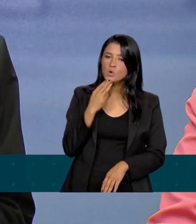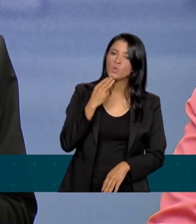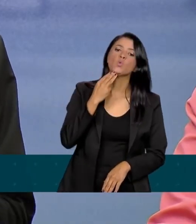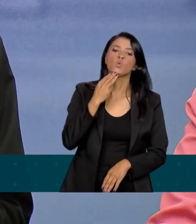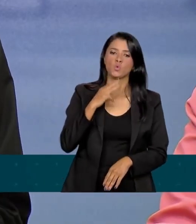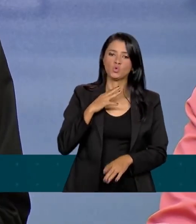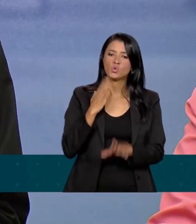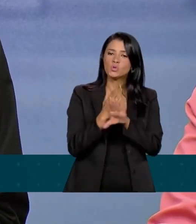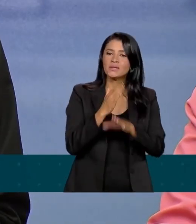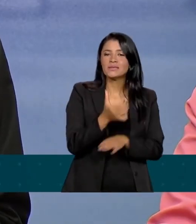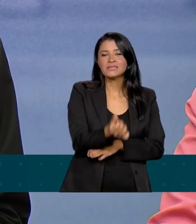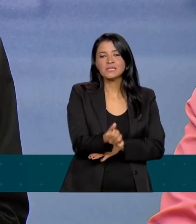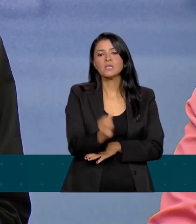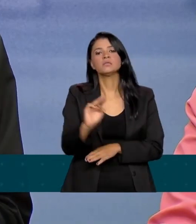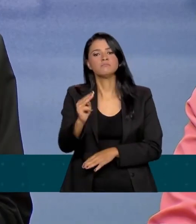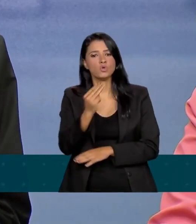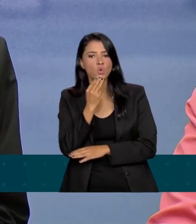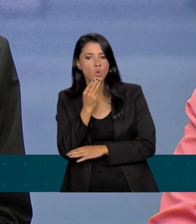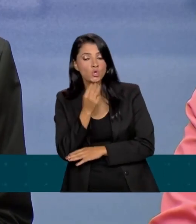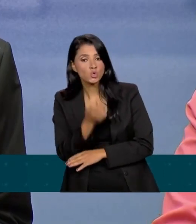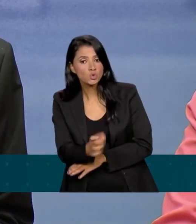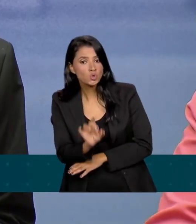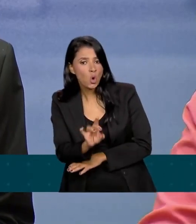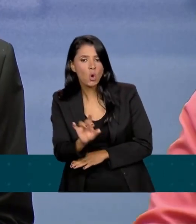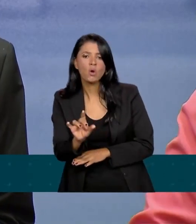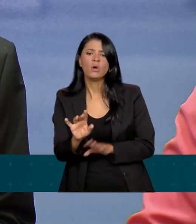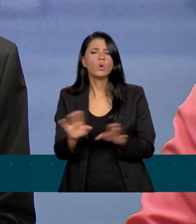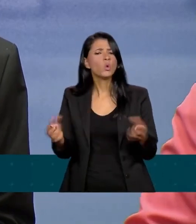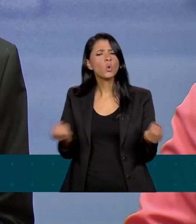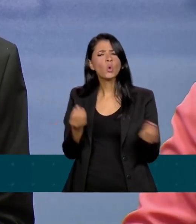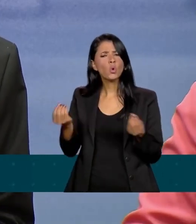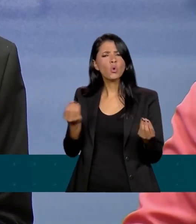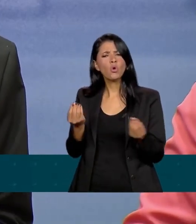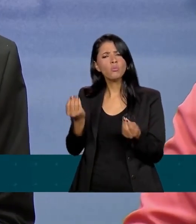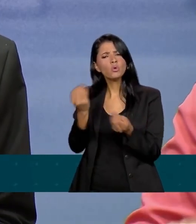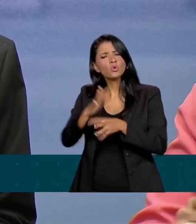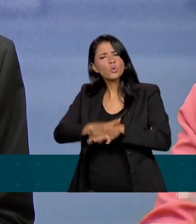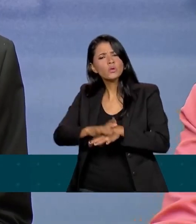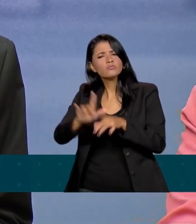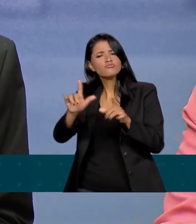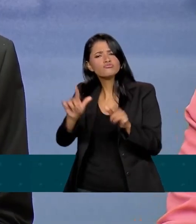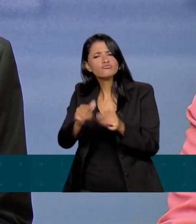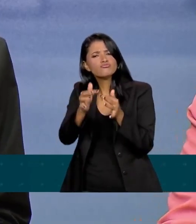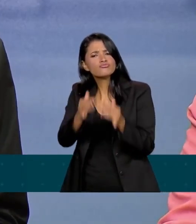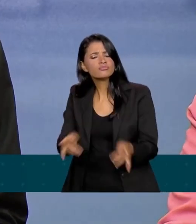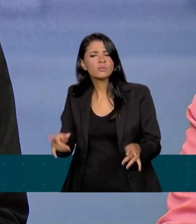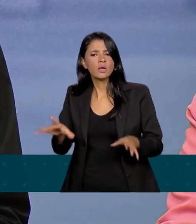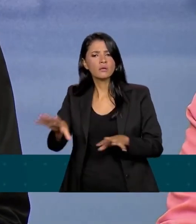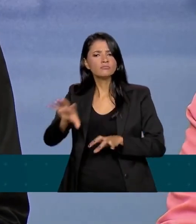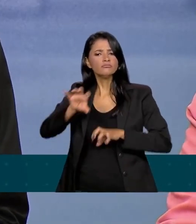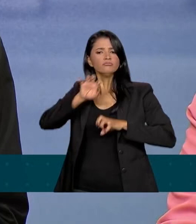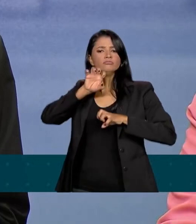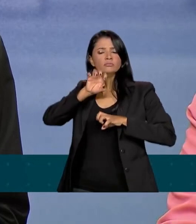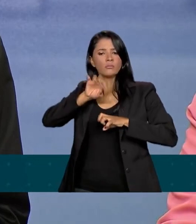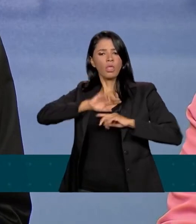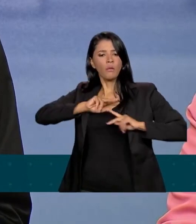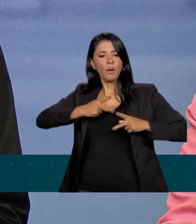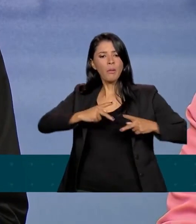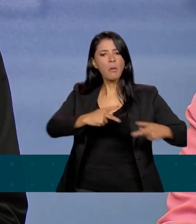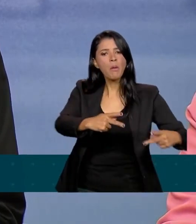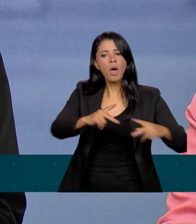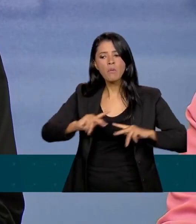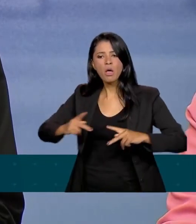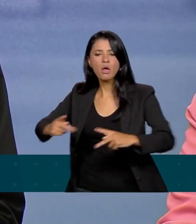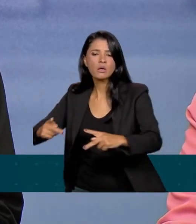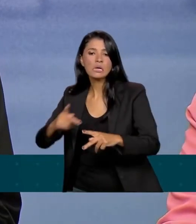só são diagnosticadas 6 milhões. Como eliminar uma doença transmitida pela respiração se quase